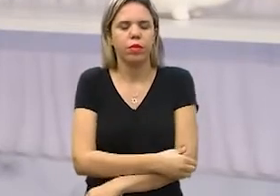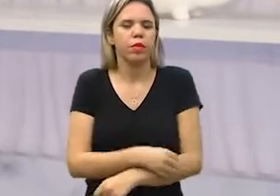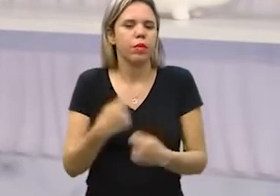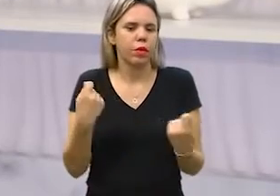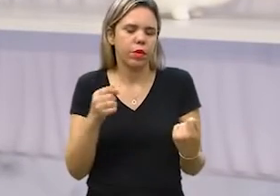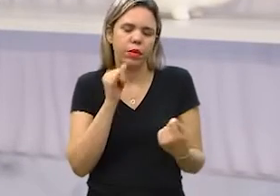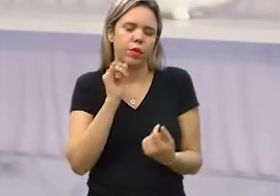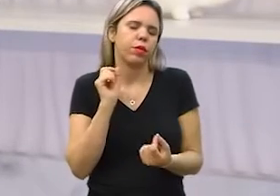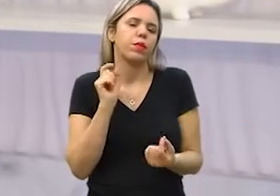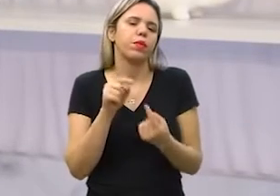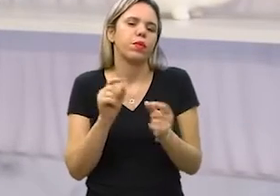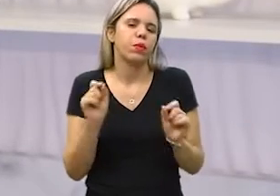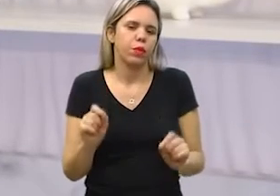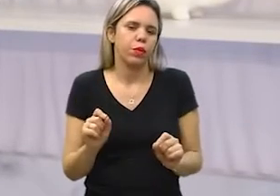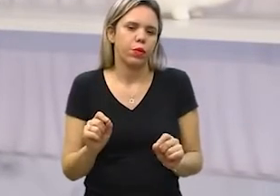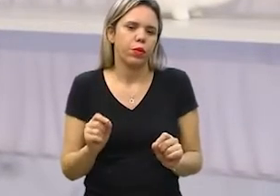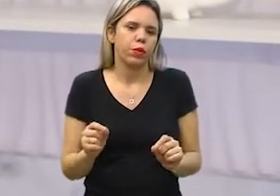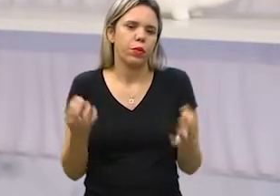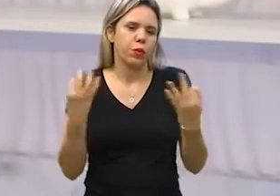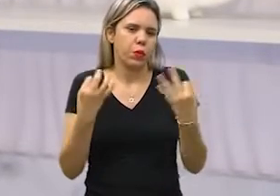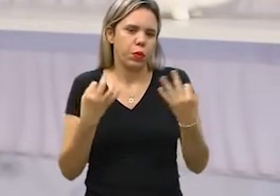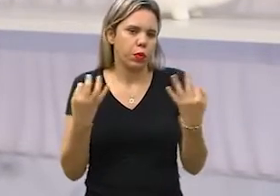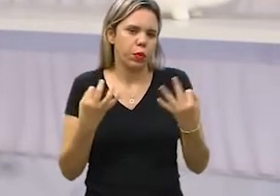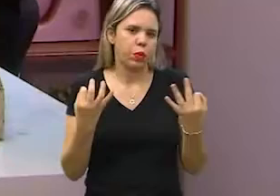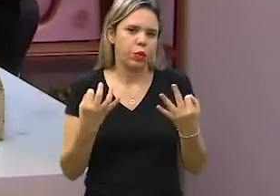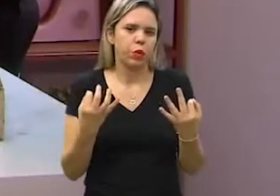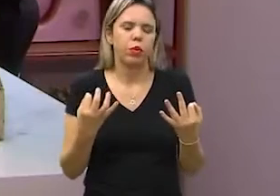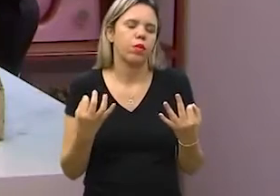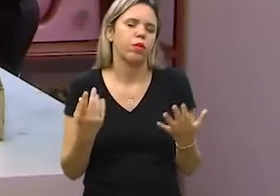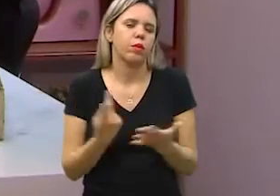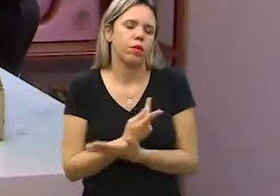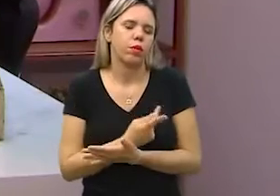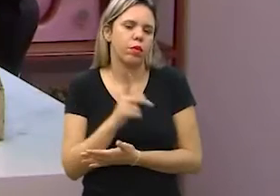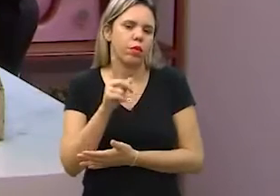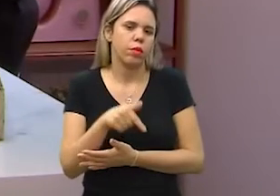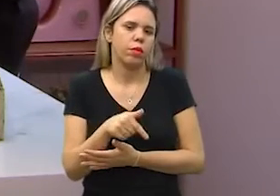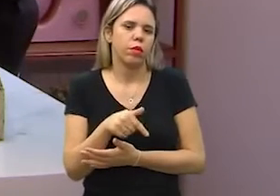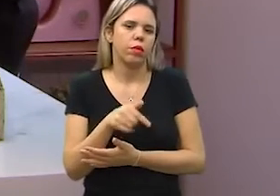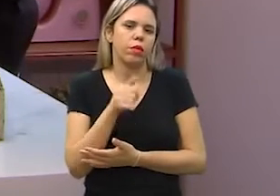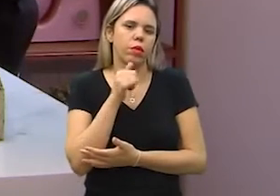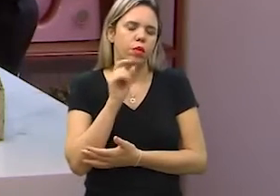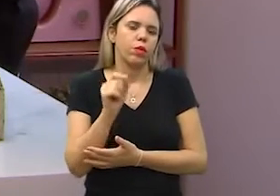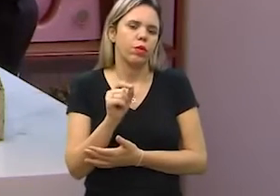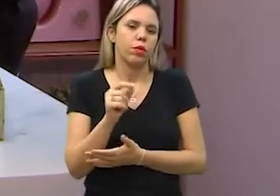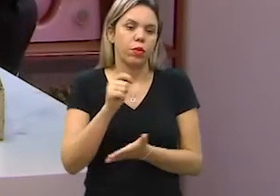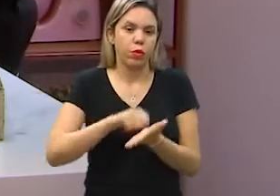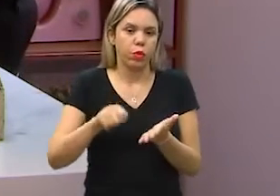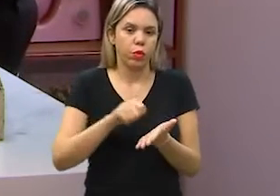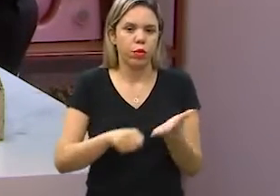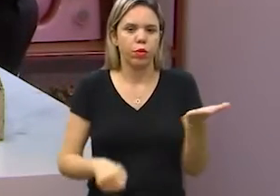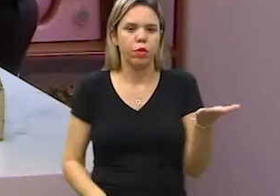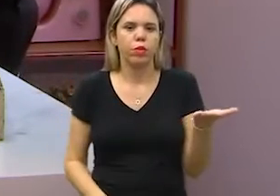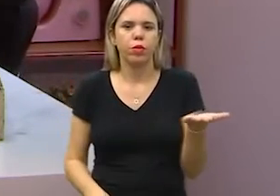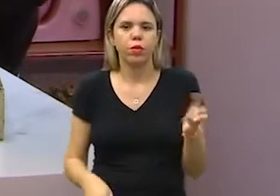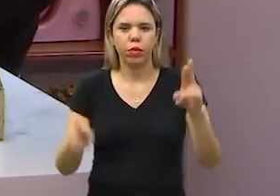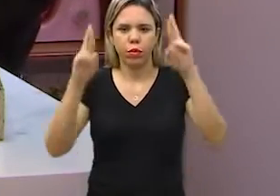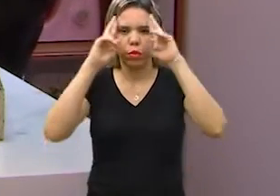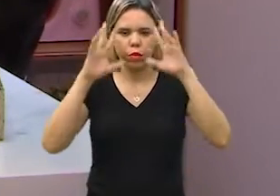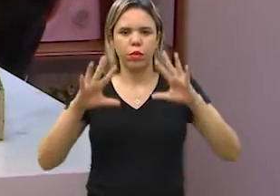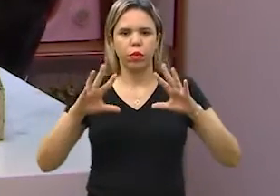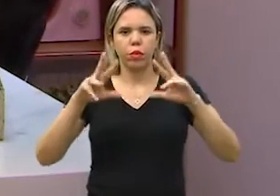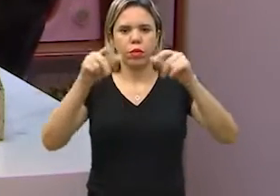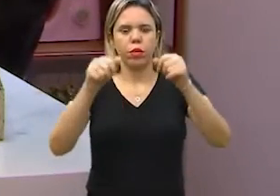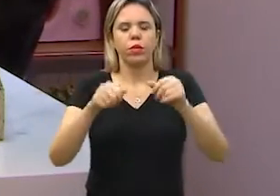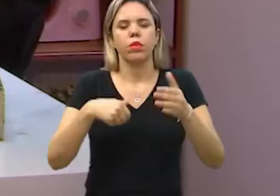precisa atingir para que ela fique perfeita ou imperfeita. É aquilo que está na receita. Respeitando